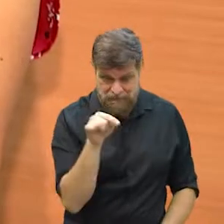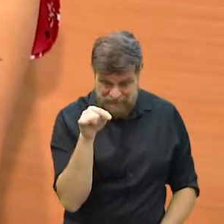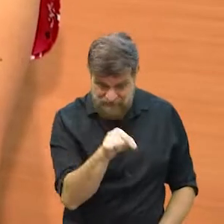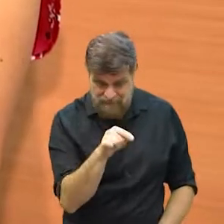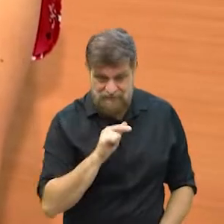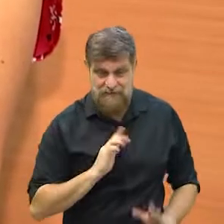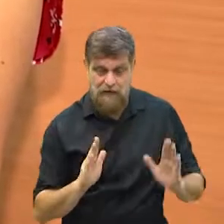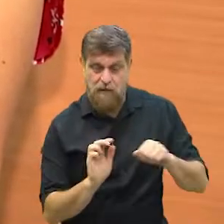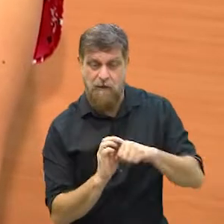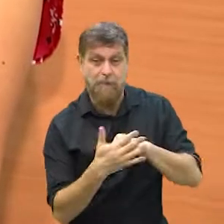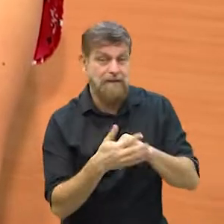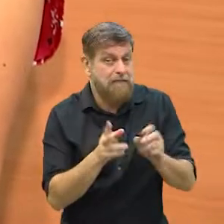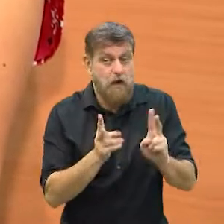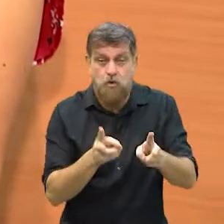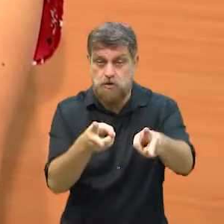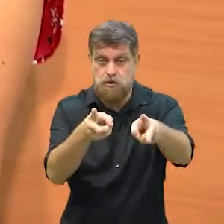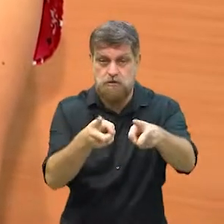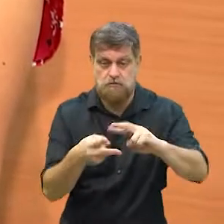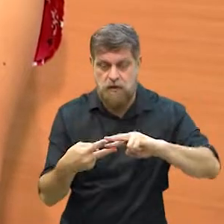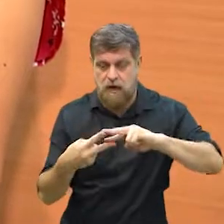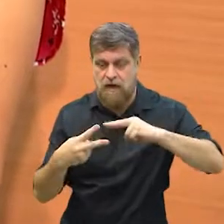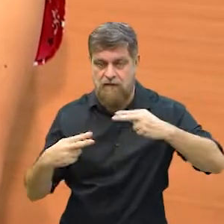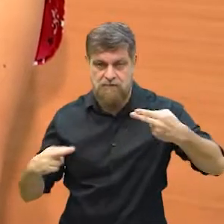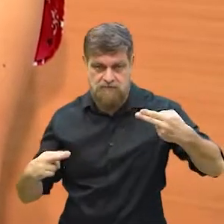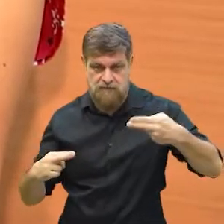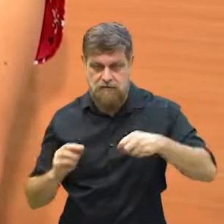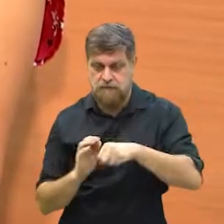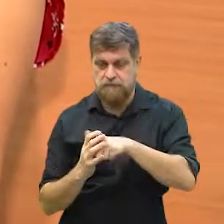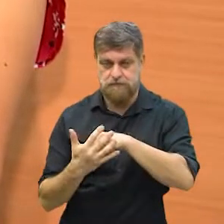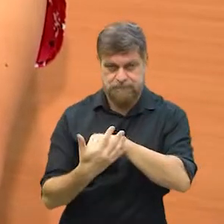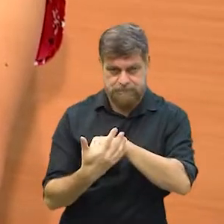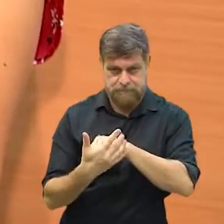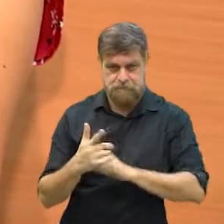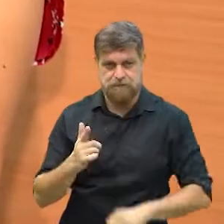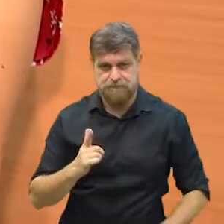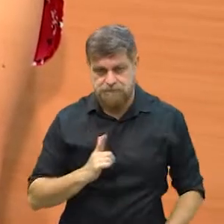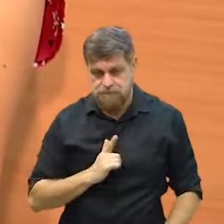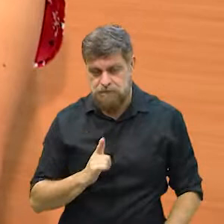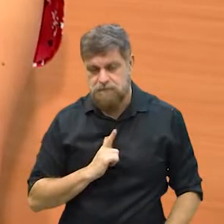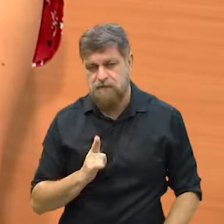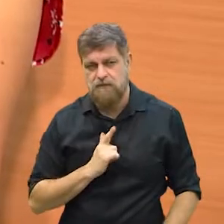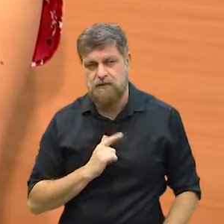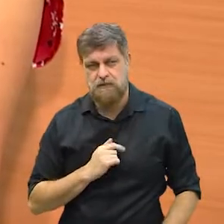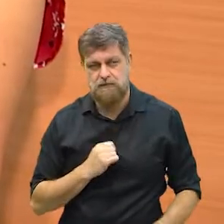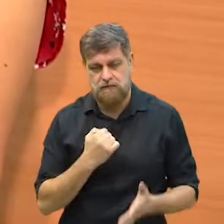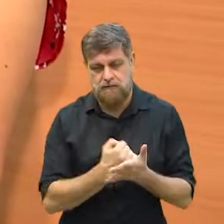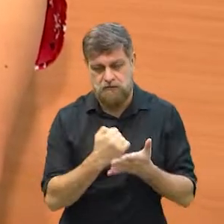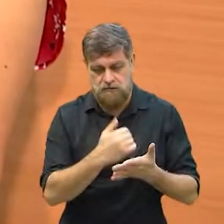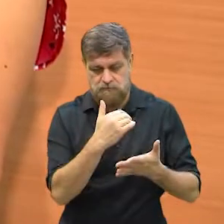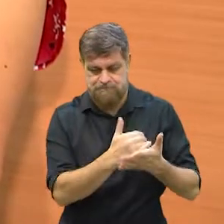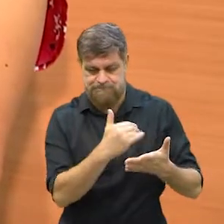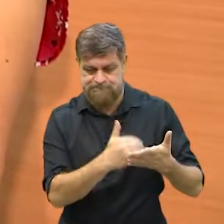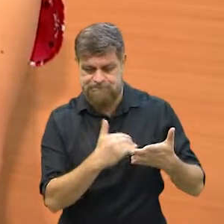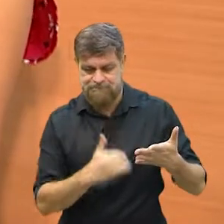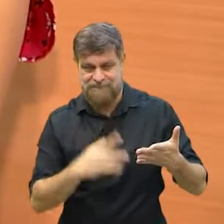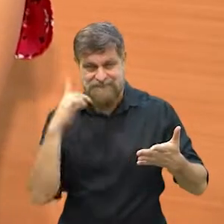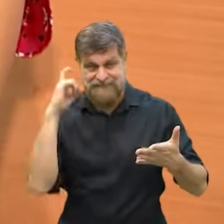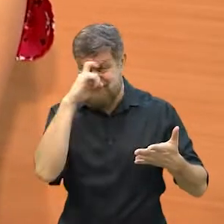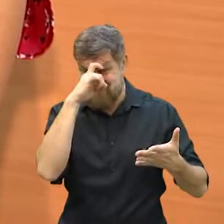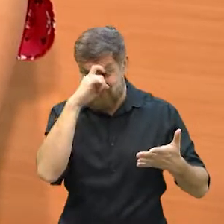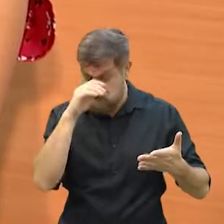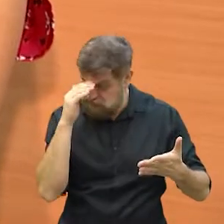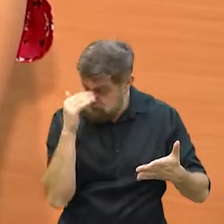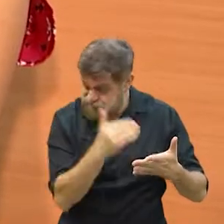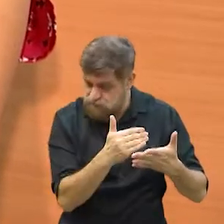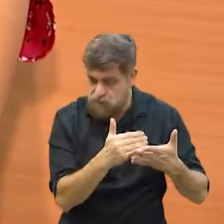de pandemia continua, variante Delta e protocolos que, assim, ou são difíceis de